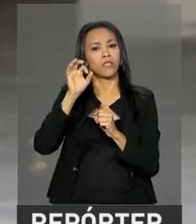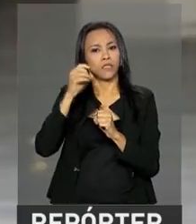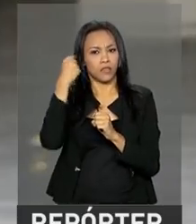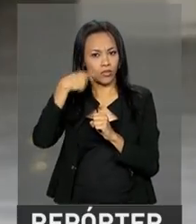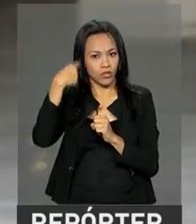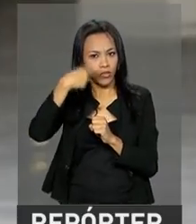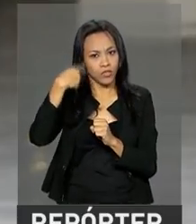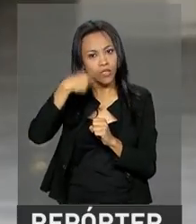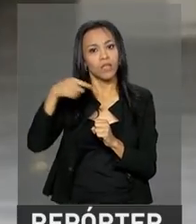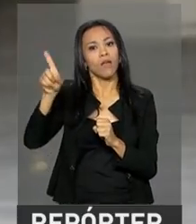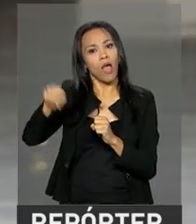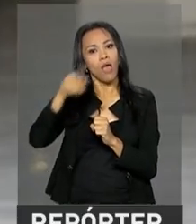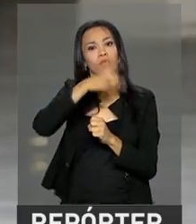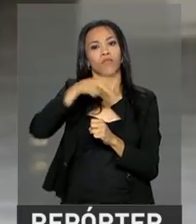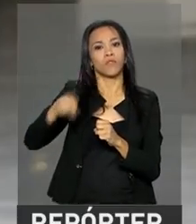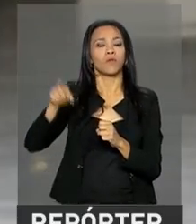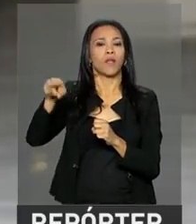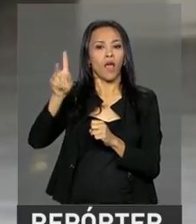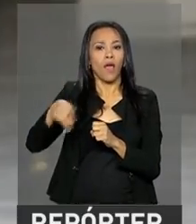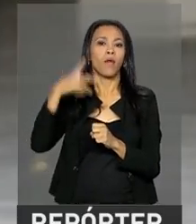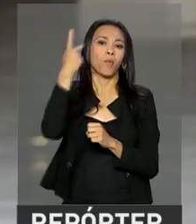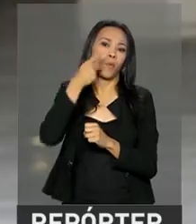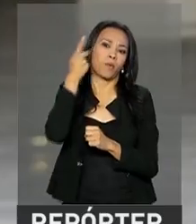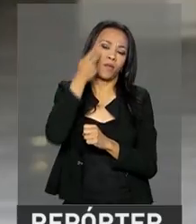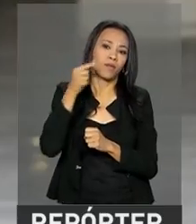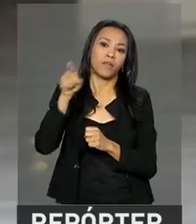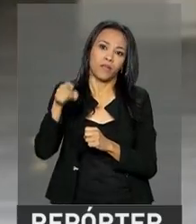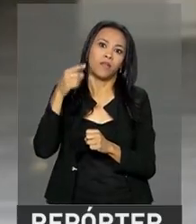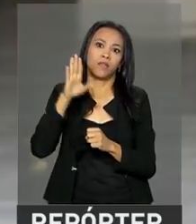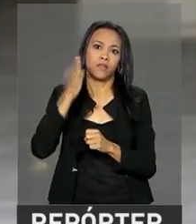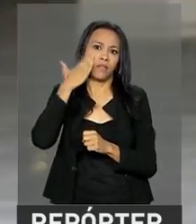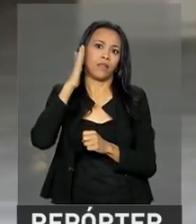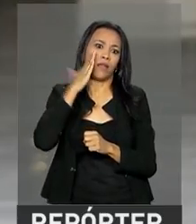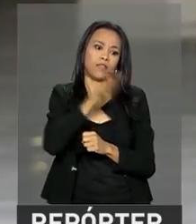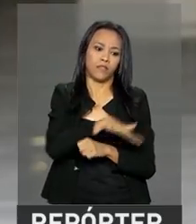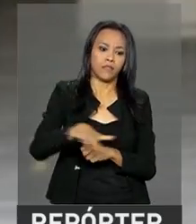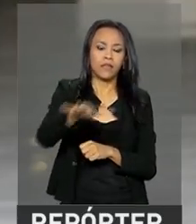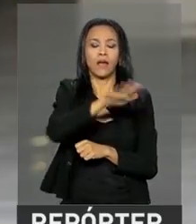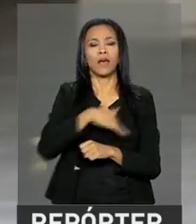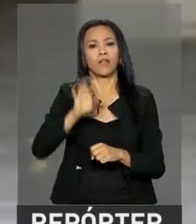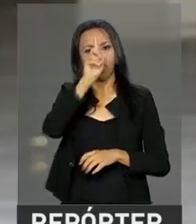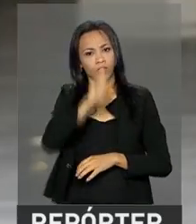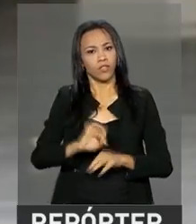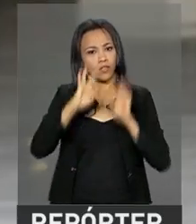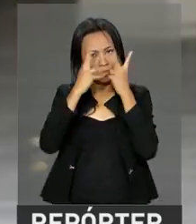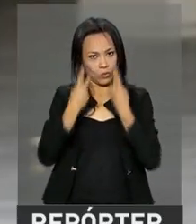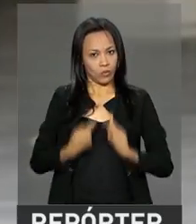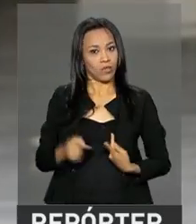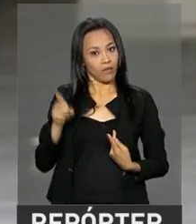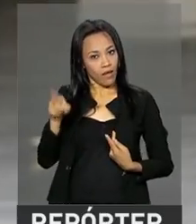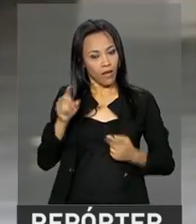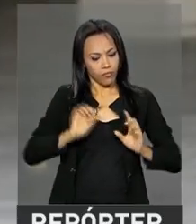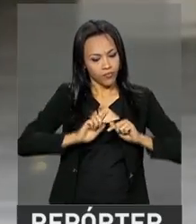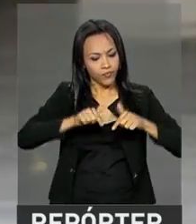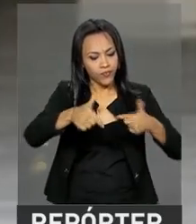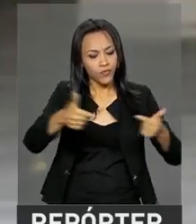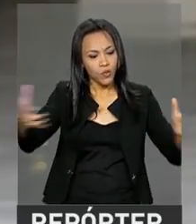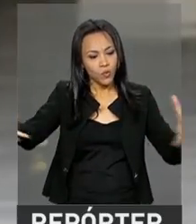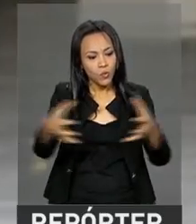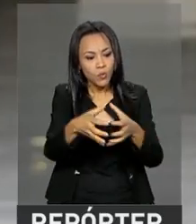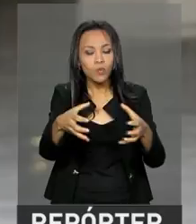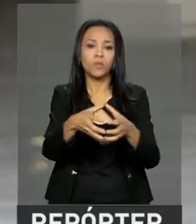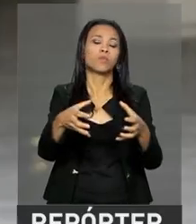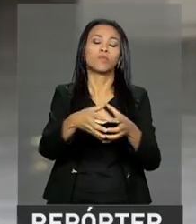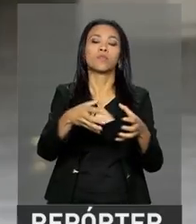professora e procuradora e especialista nesse Campo dos Direitos Humanos inclusive atua nessa área junto a organismos